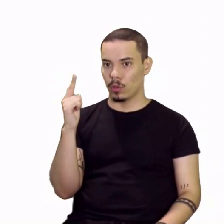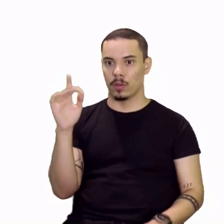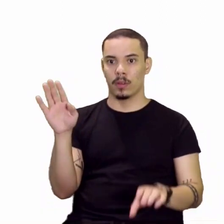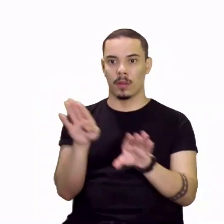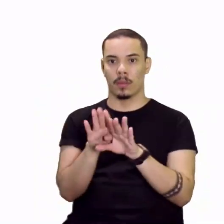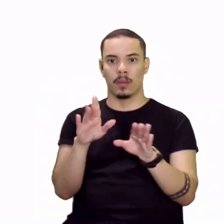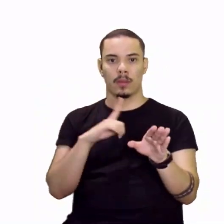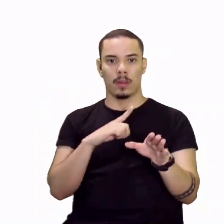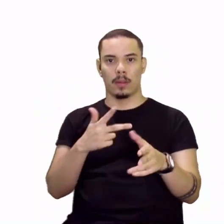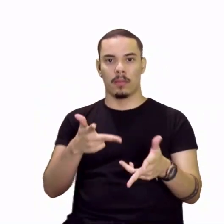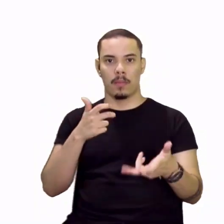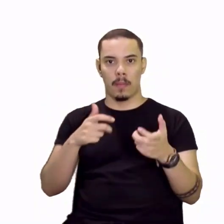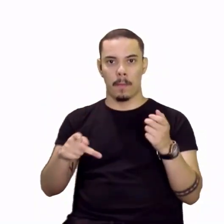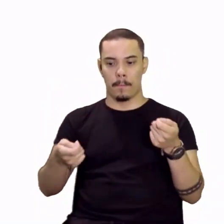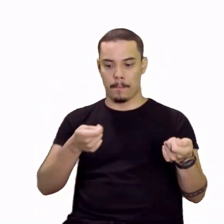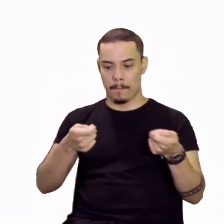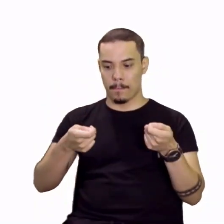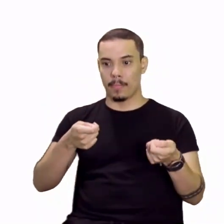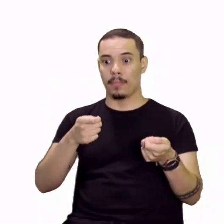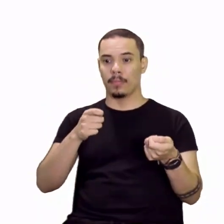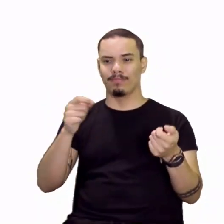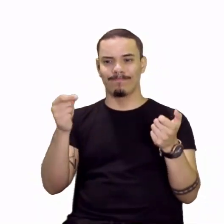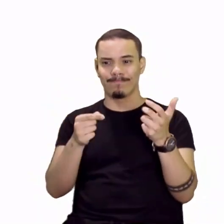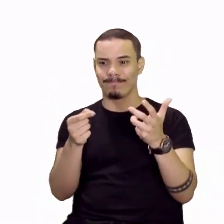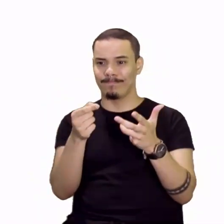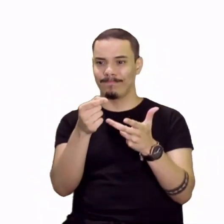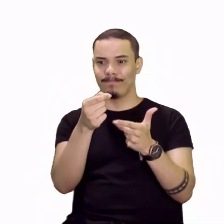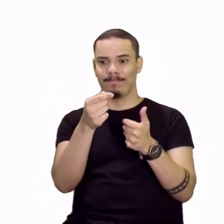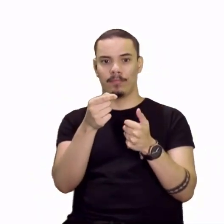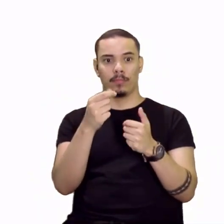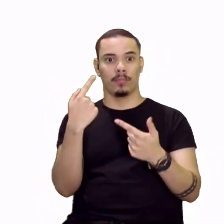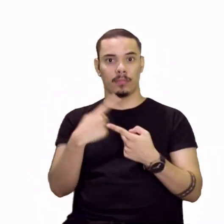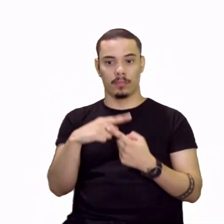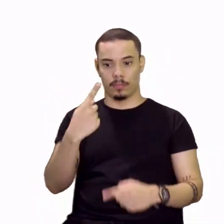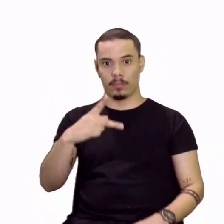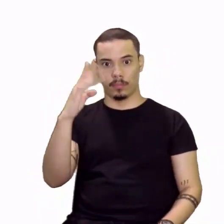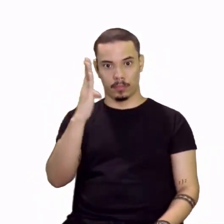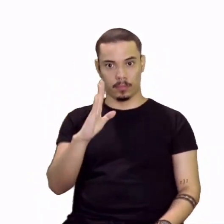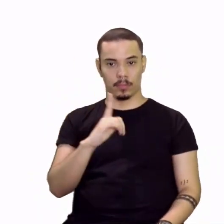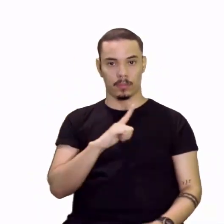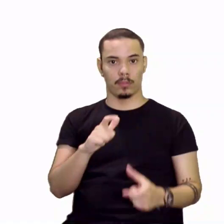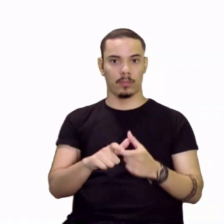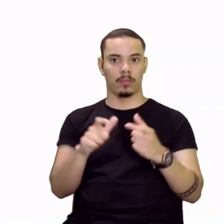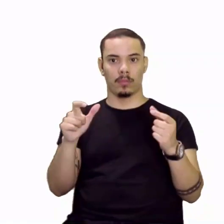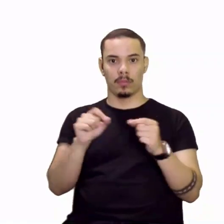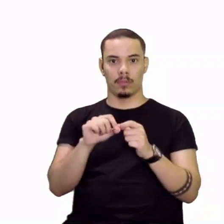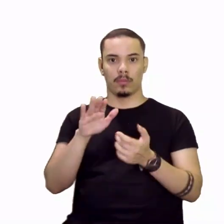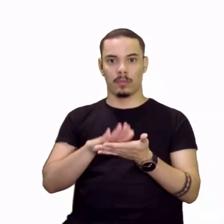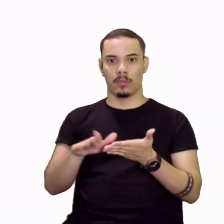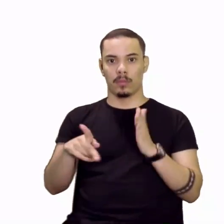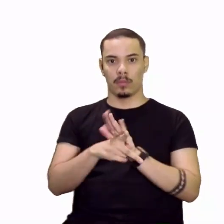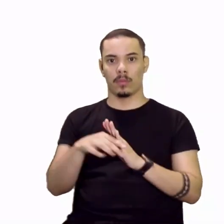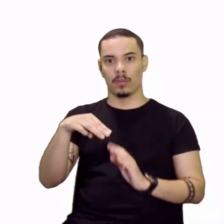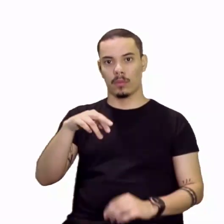e mineração. Olha aí o que é que nós temos. O Brasil é um dos maiores produtores de minérios.